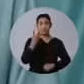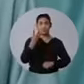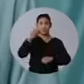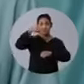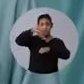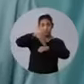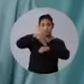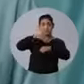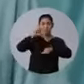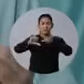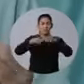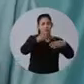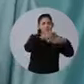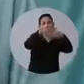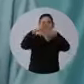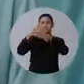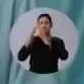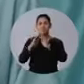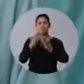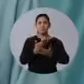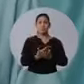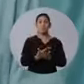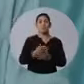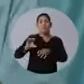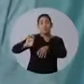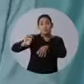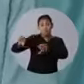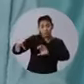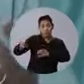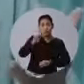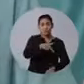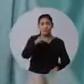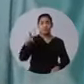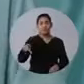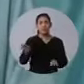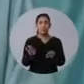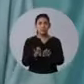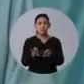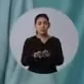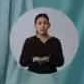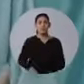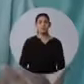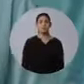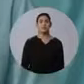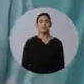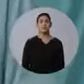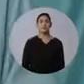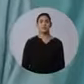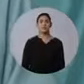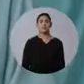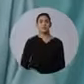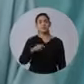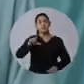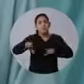a infraestrutura das escolas e fazer concursos públicos para efetivar os nossos professores. Na economia